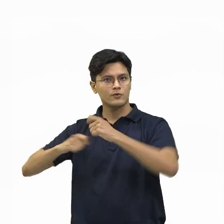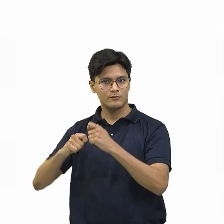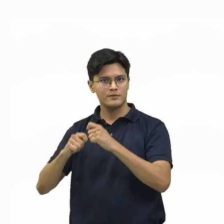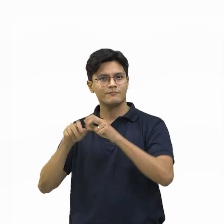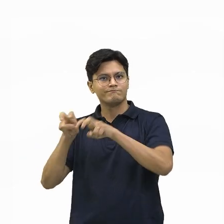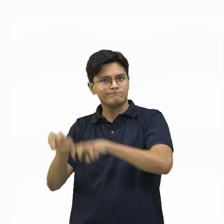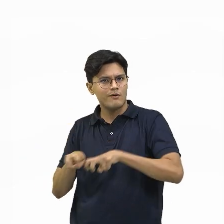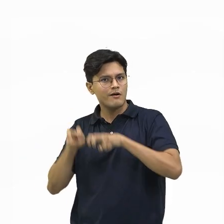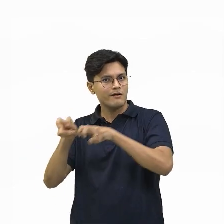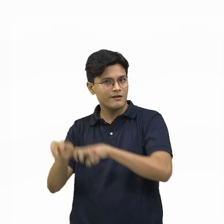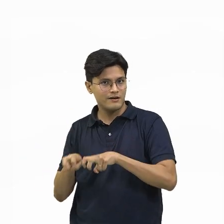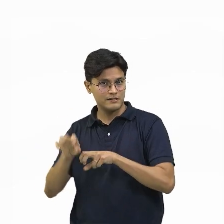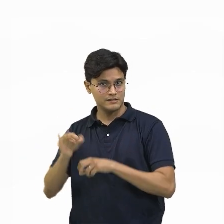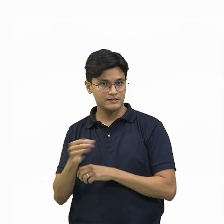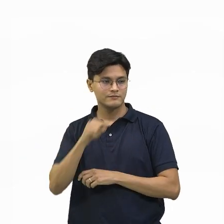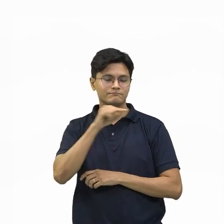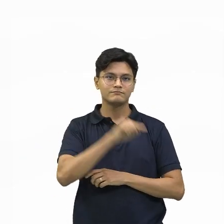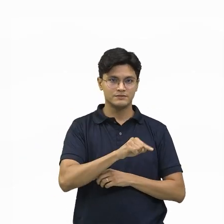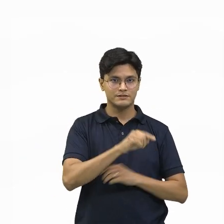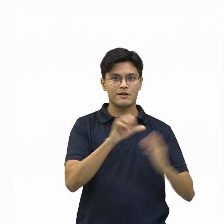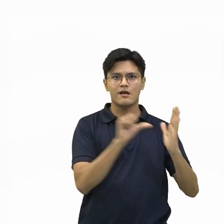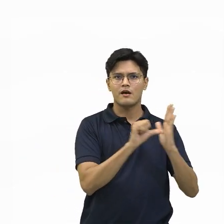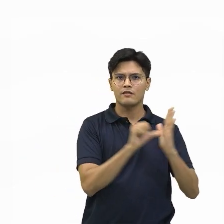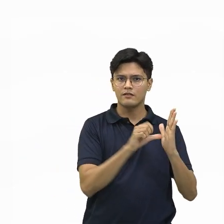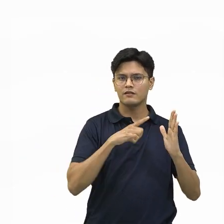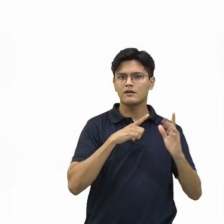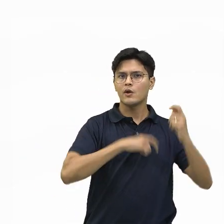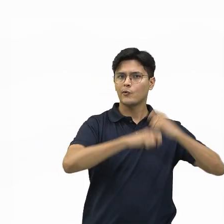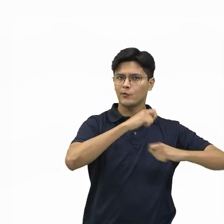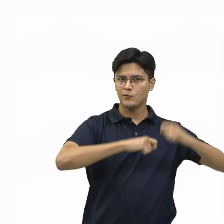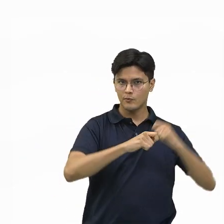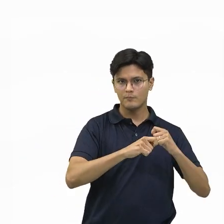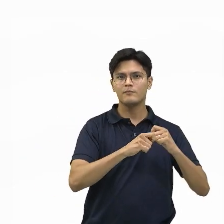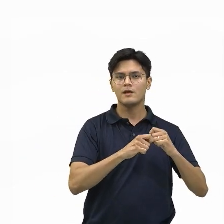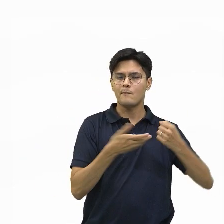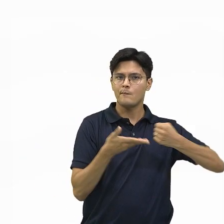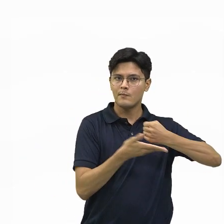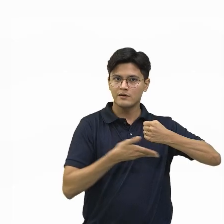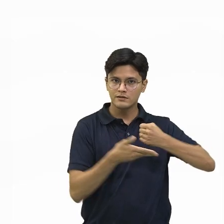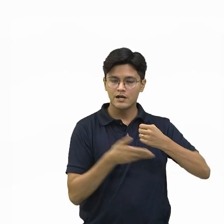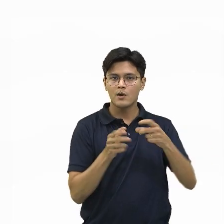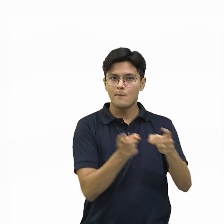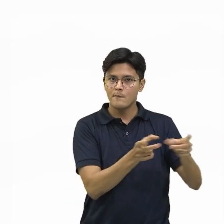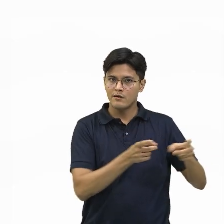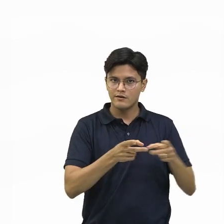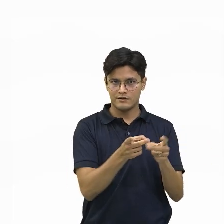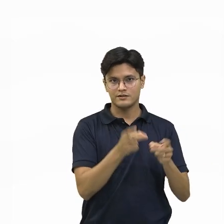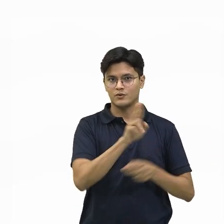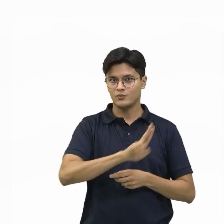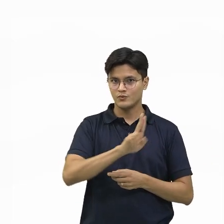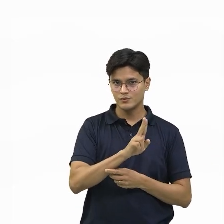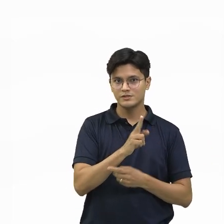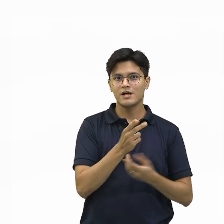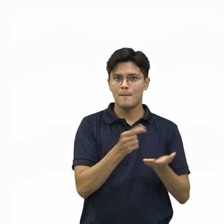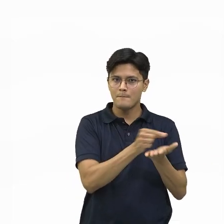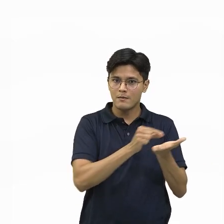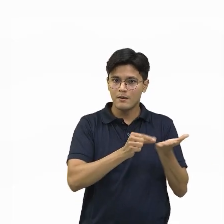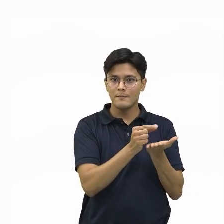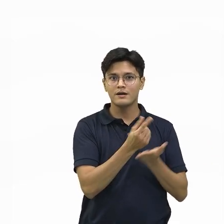agrária, enquanto que Atenas uma economia mais mercantil e monetária. O